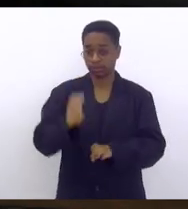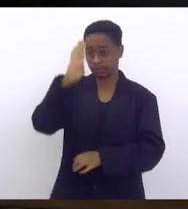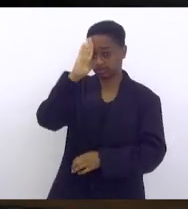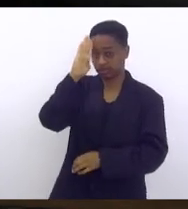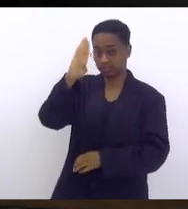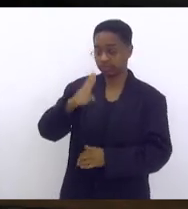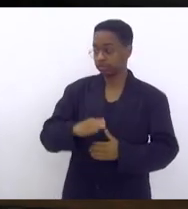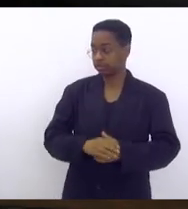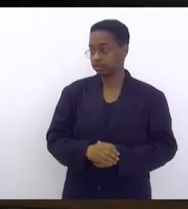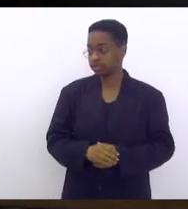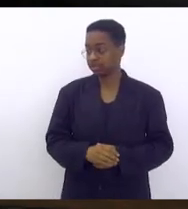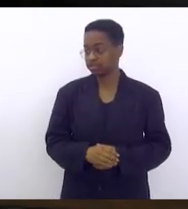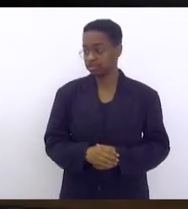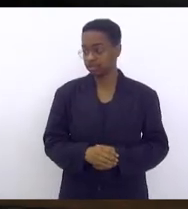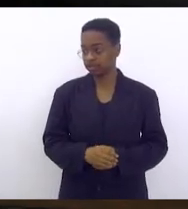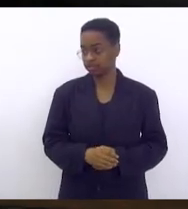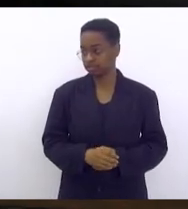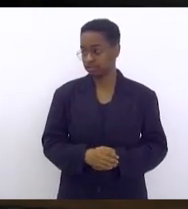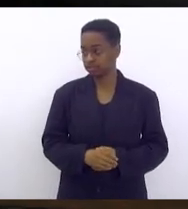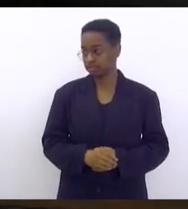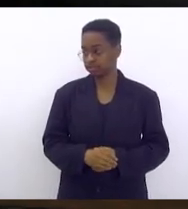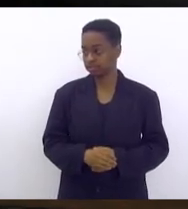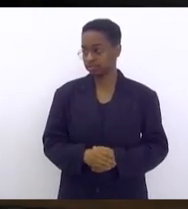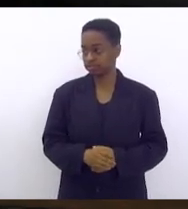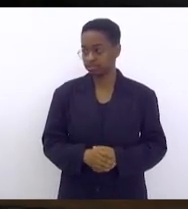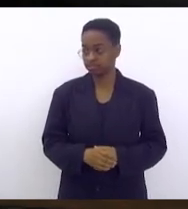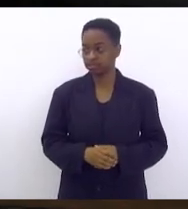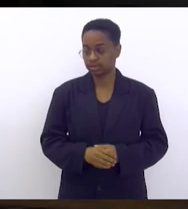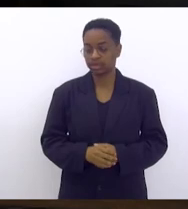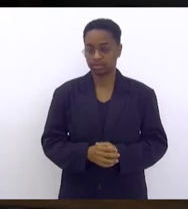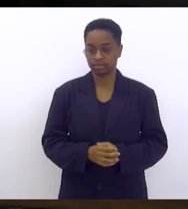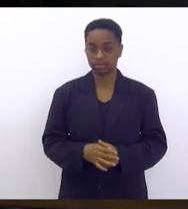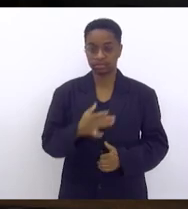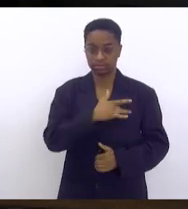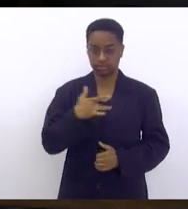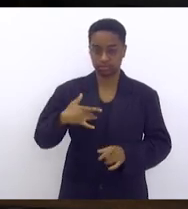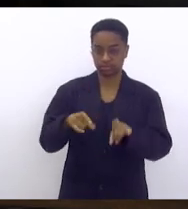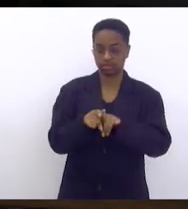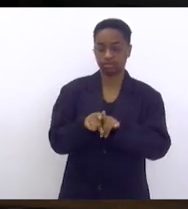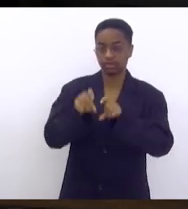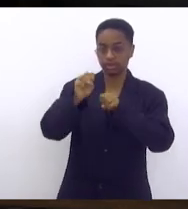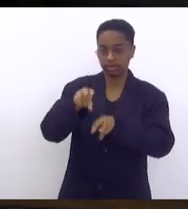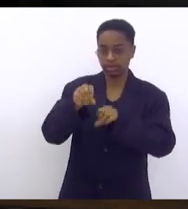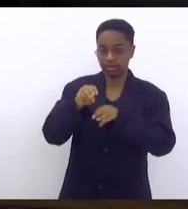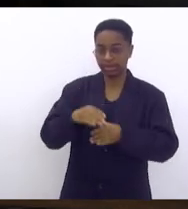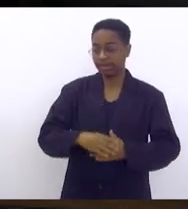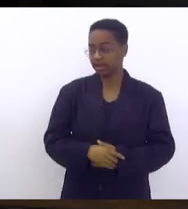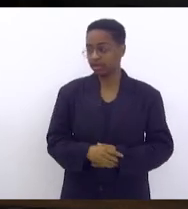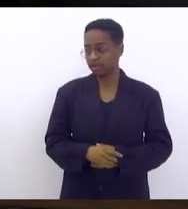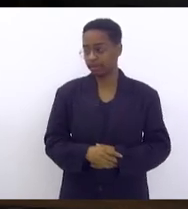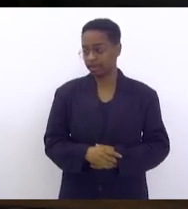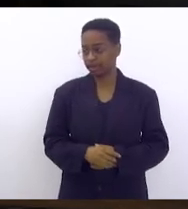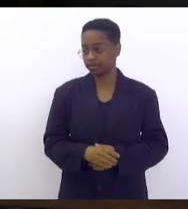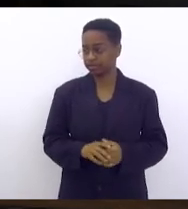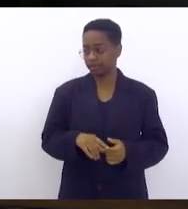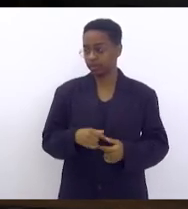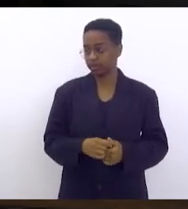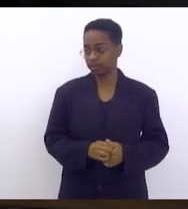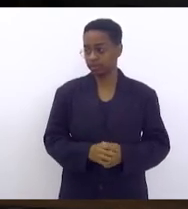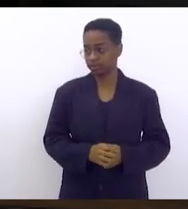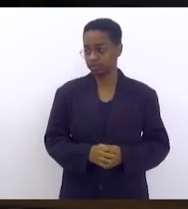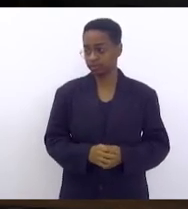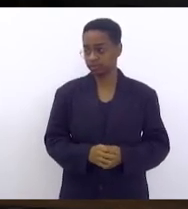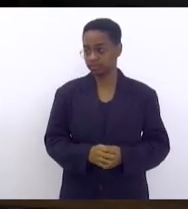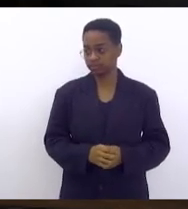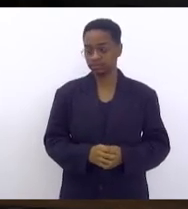ser saúde e educação. Saúde e educação. E dentro dessas lógicas também, quais são